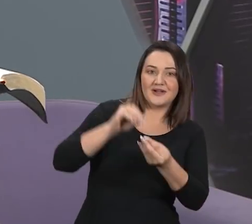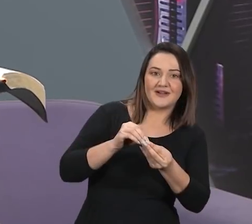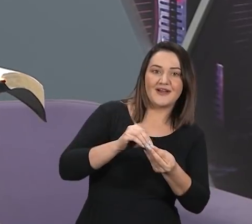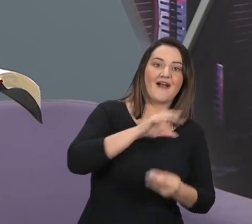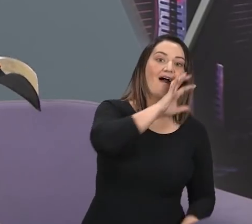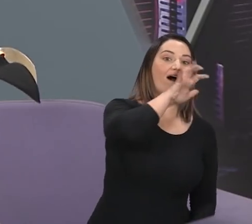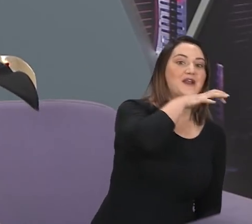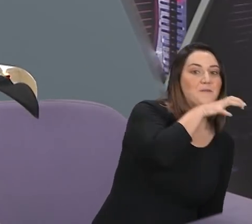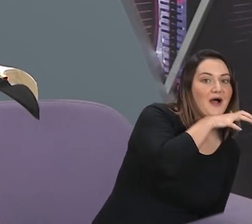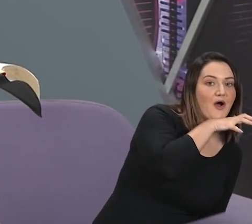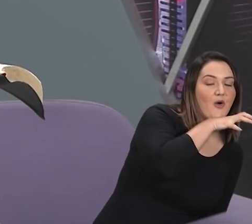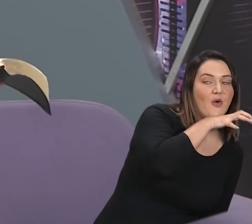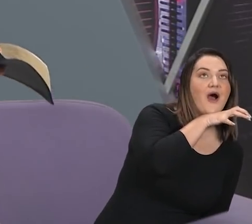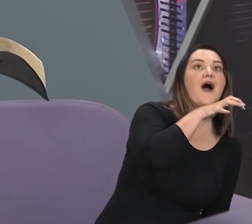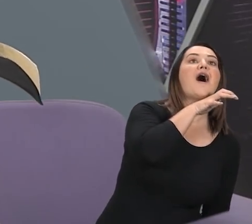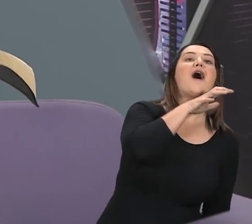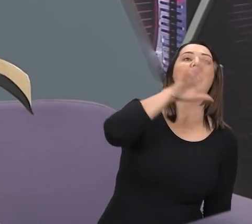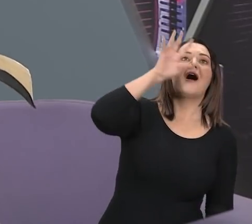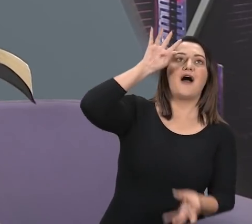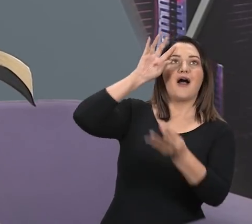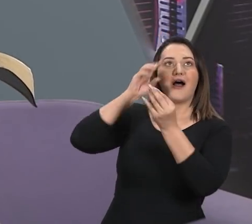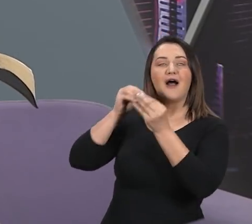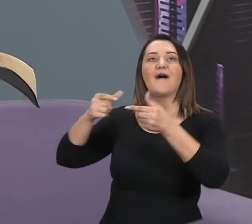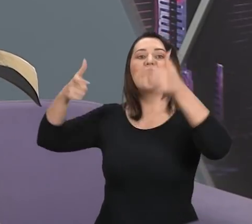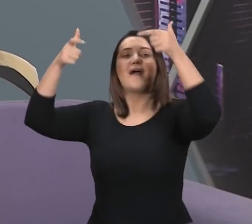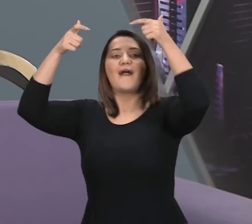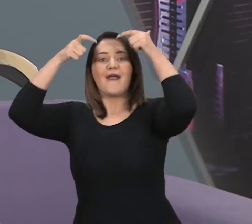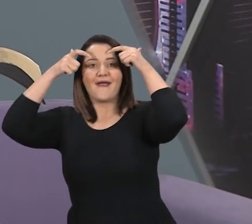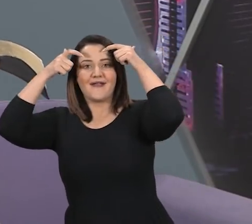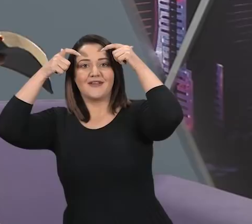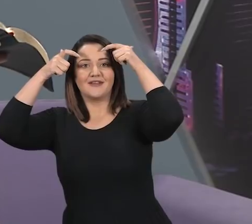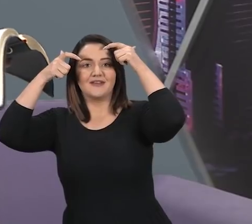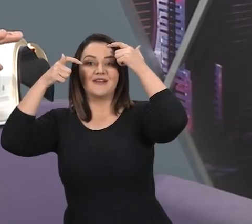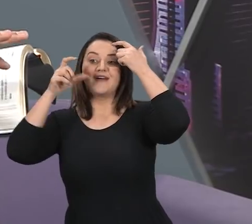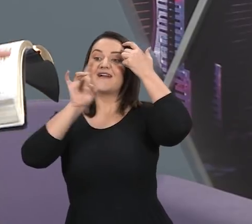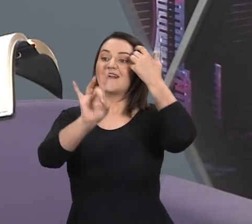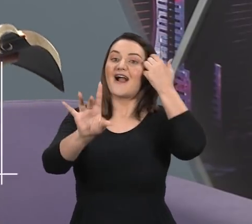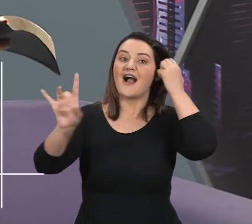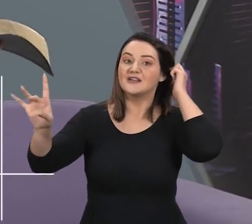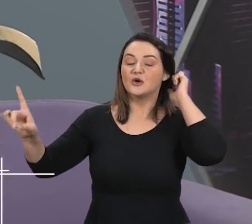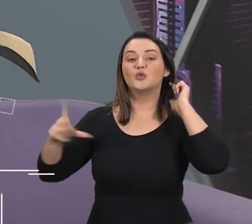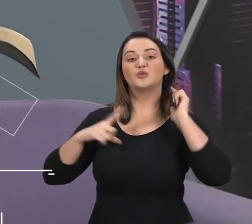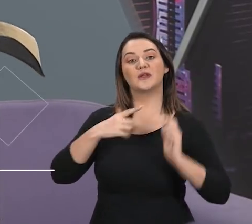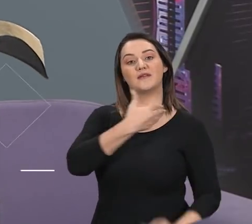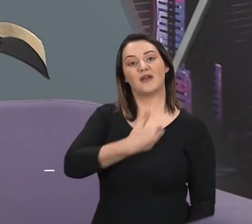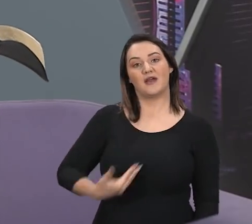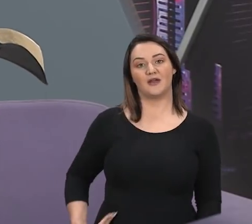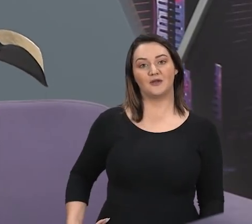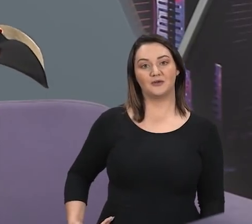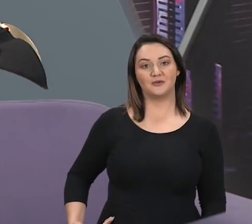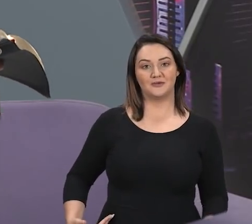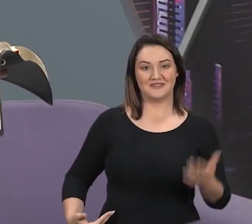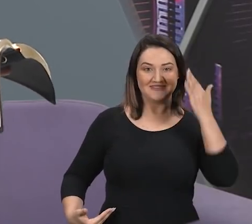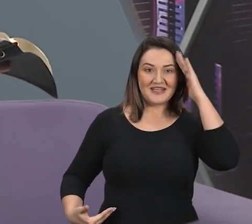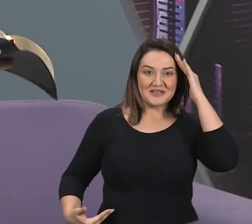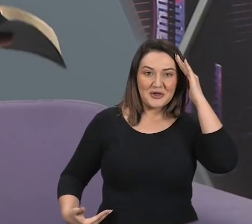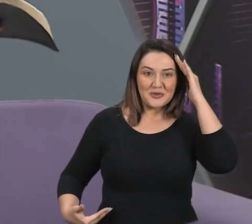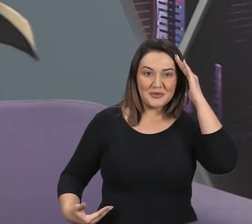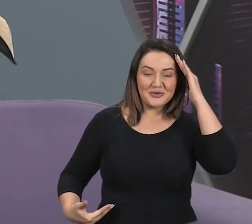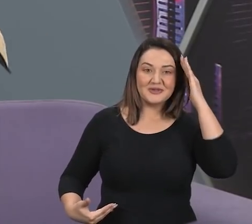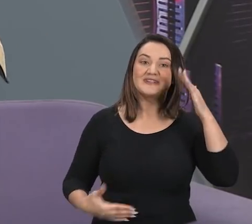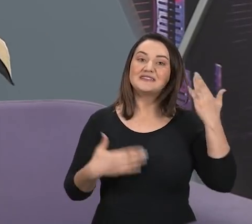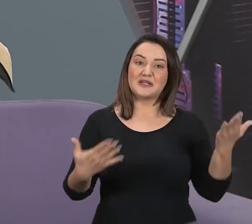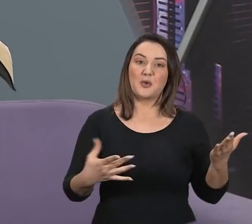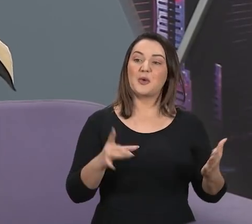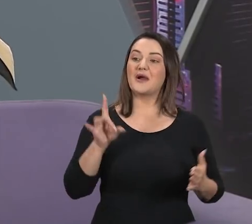terra. Então, animal significa rei. Se são 4 animais, são 4 reis. E cada rei tem o